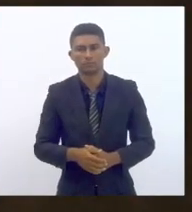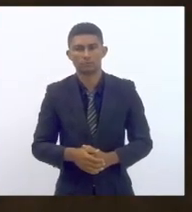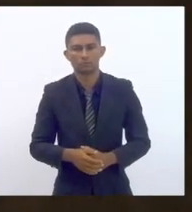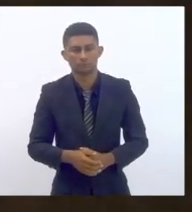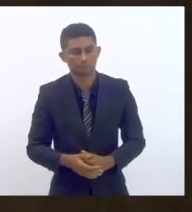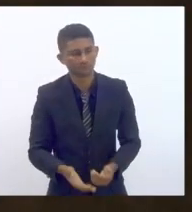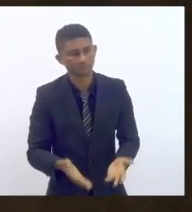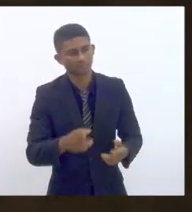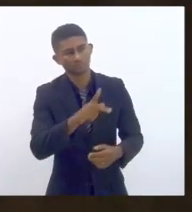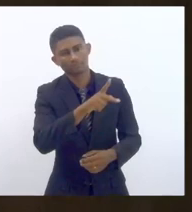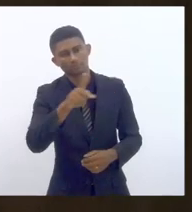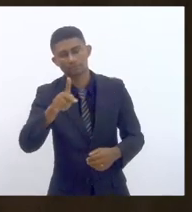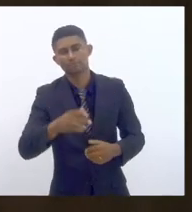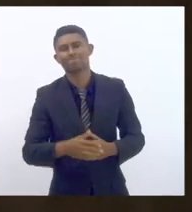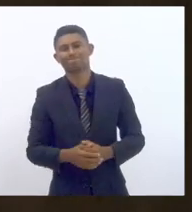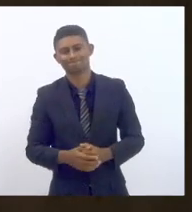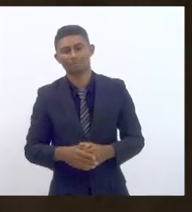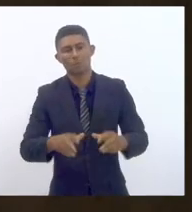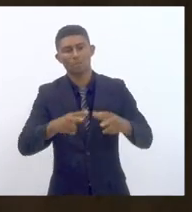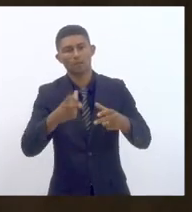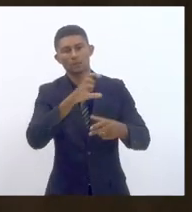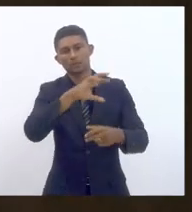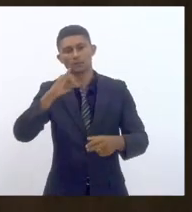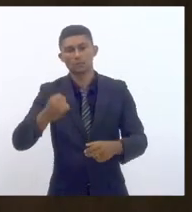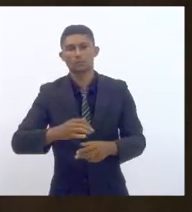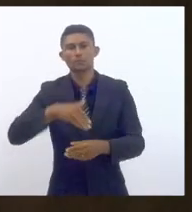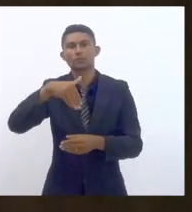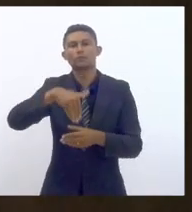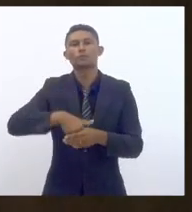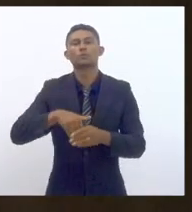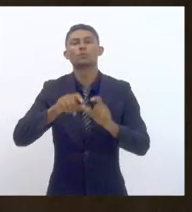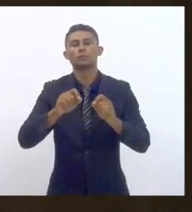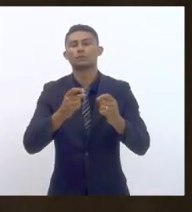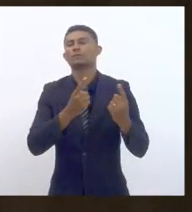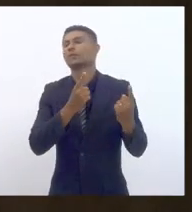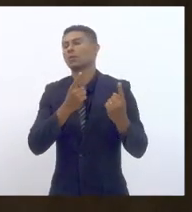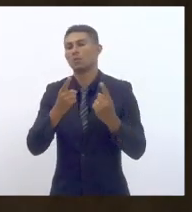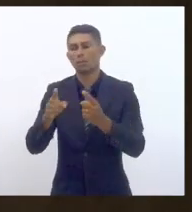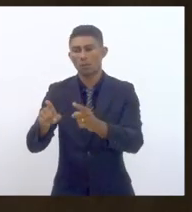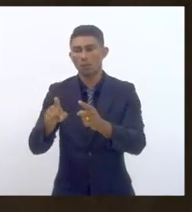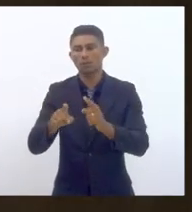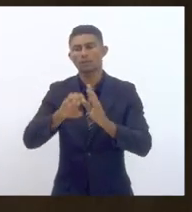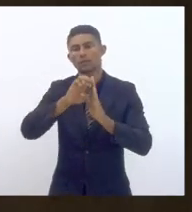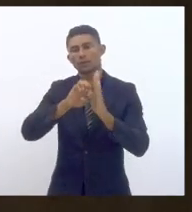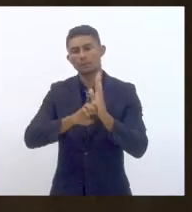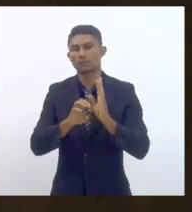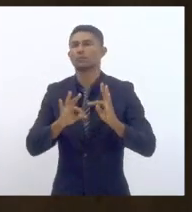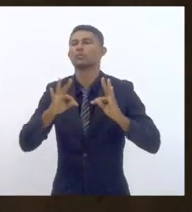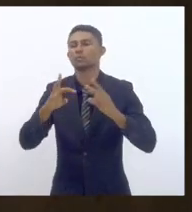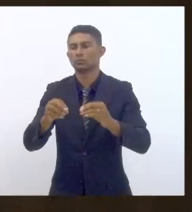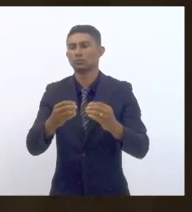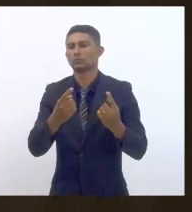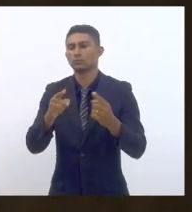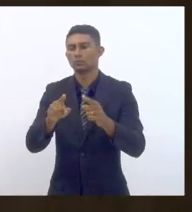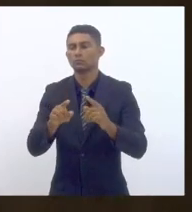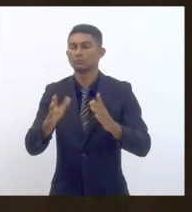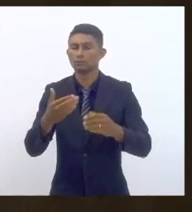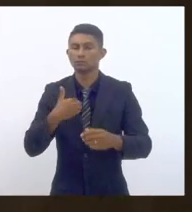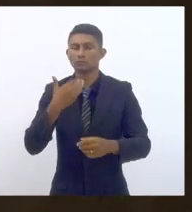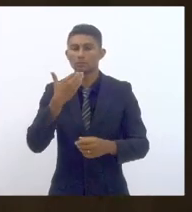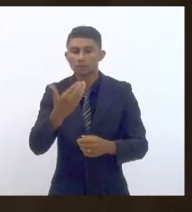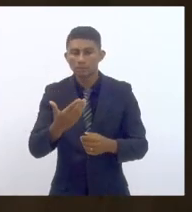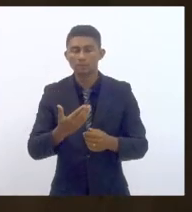presidente, CCJ vota contrário a todas as emendas, concluindo